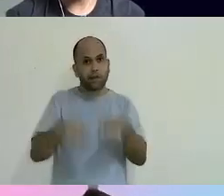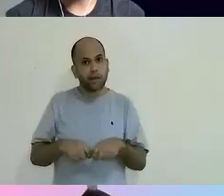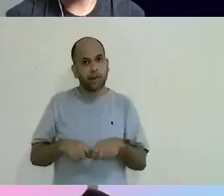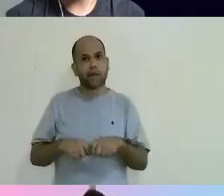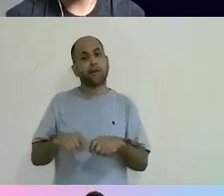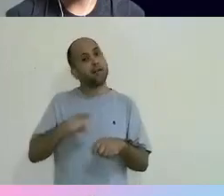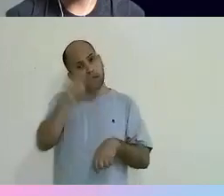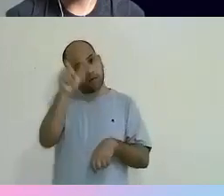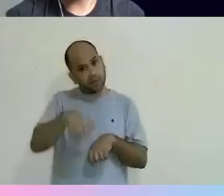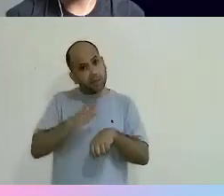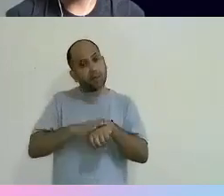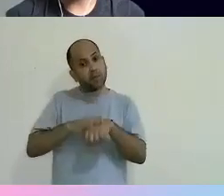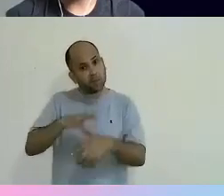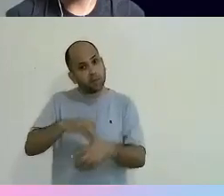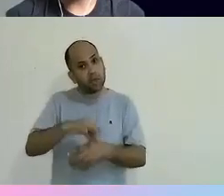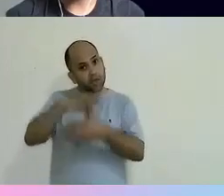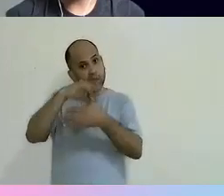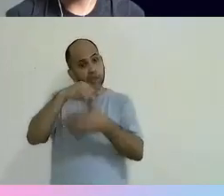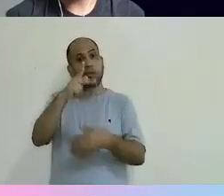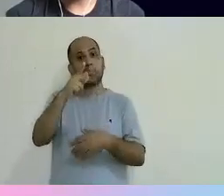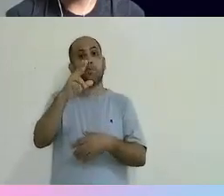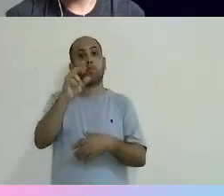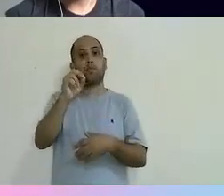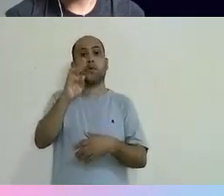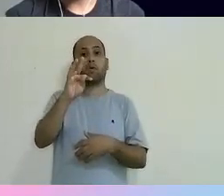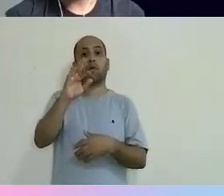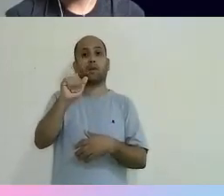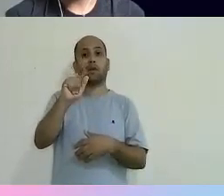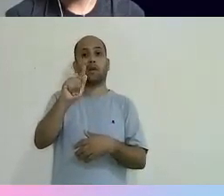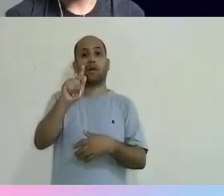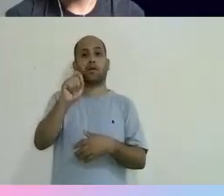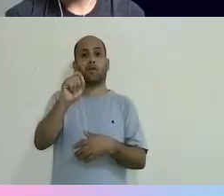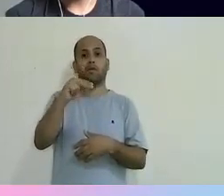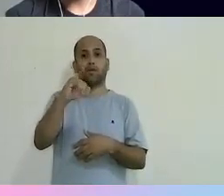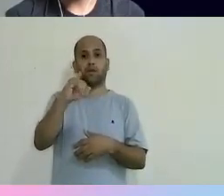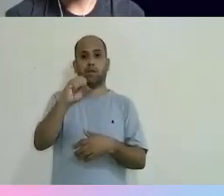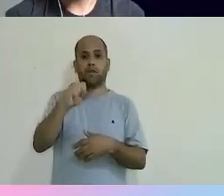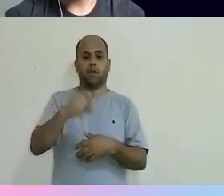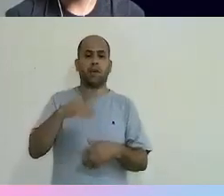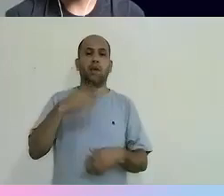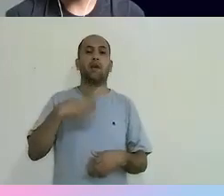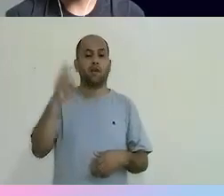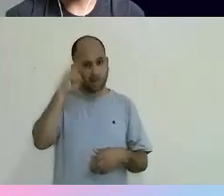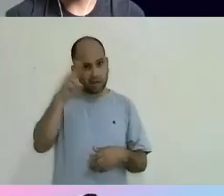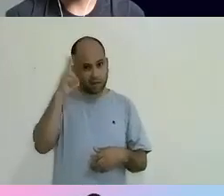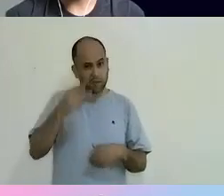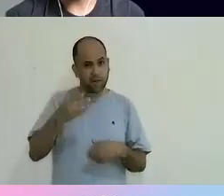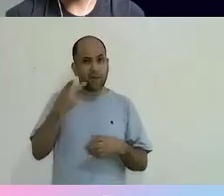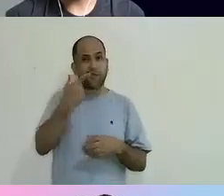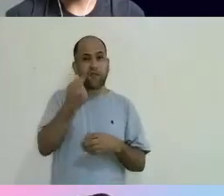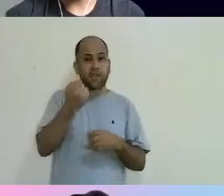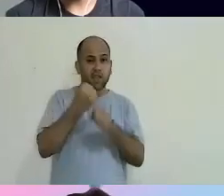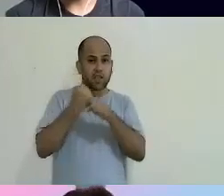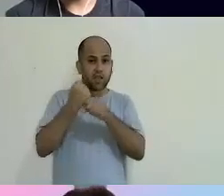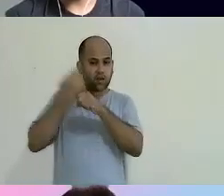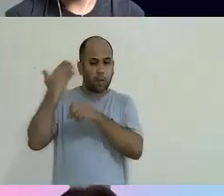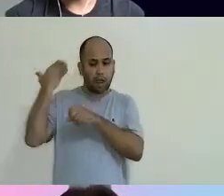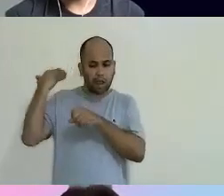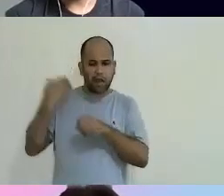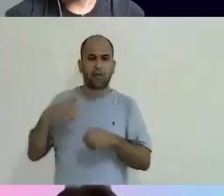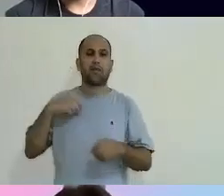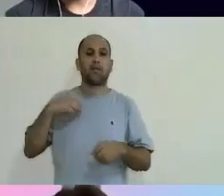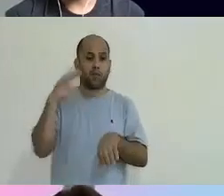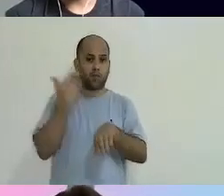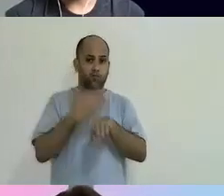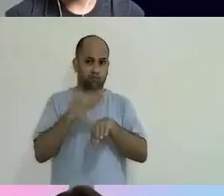sejam mais protagonistas. Eu nunca vou esquecer. Eu fui, há 20 anos atrás, treinando em uma companhia, né? E aí,